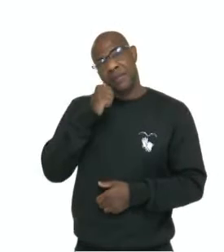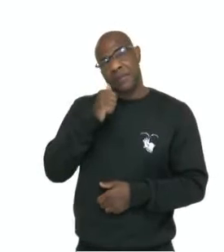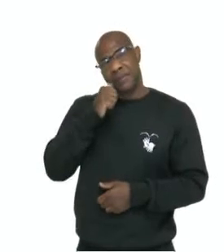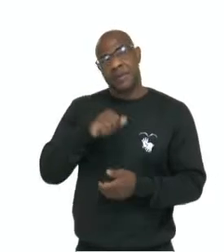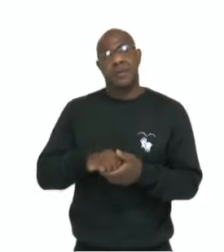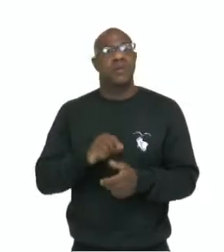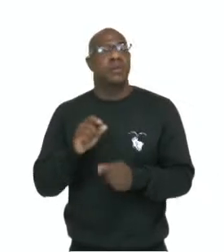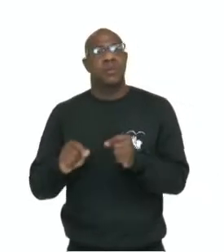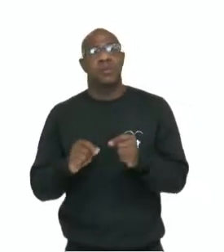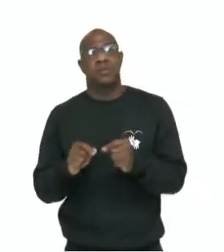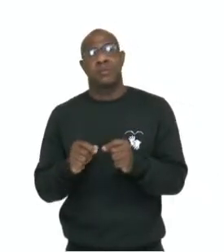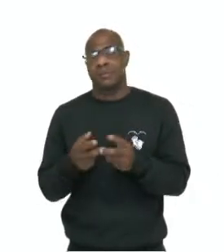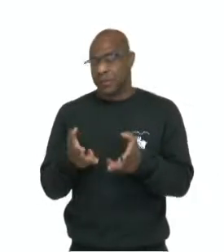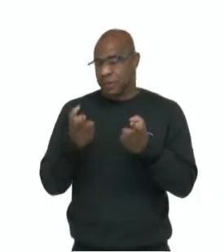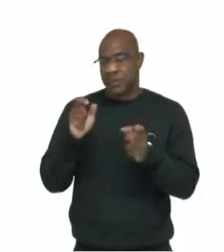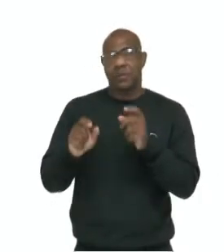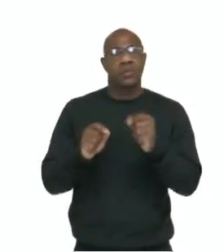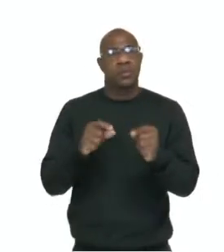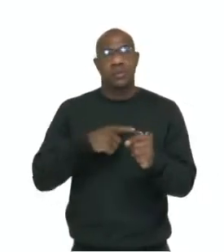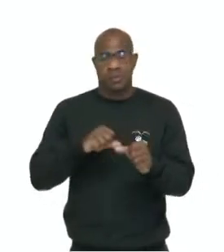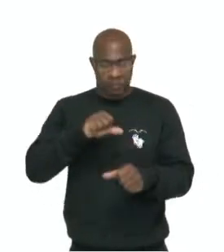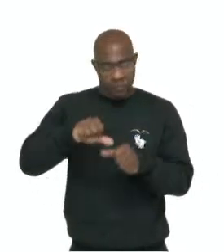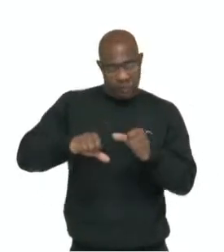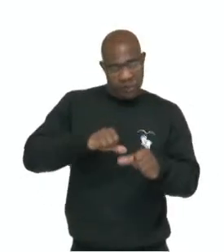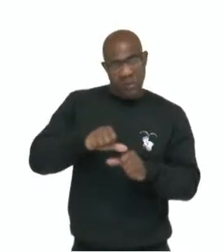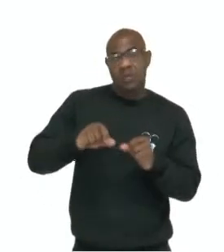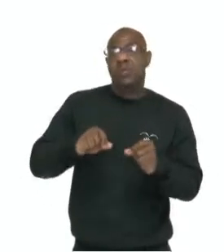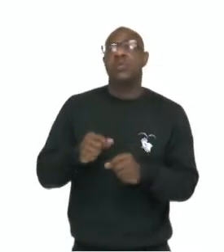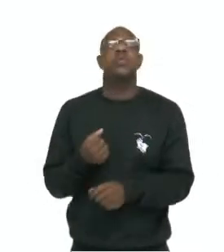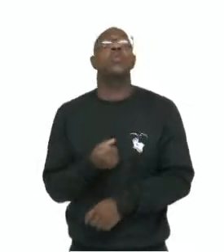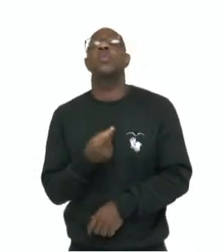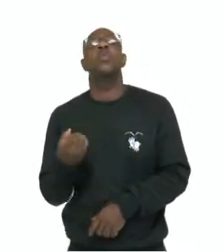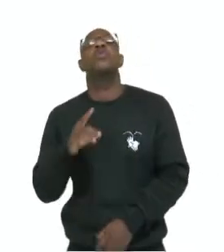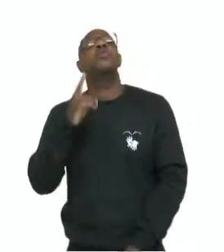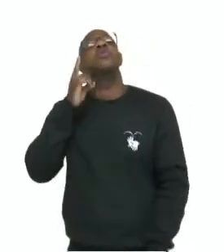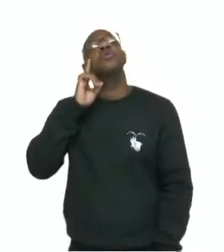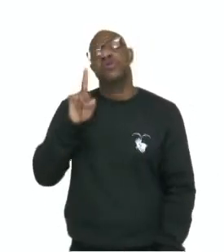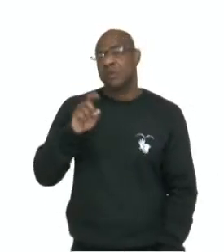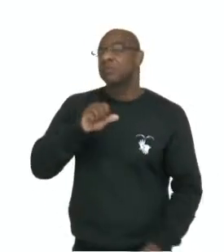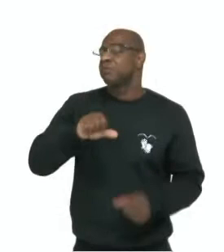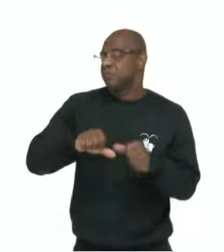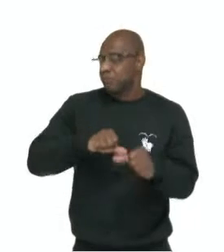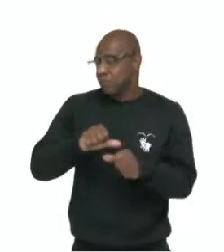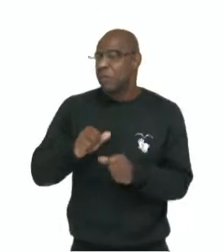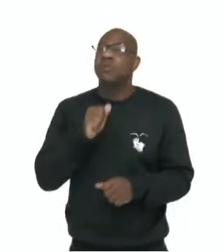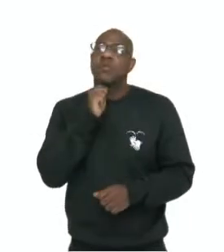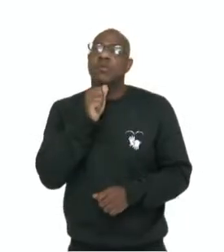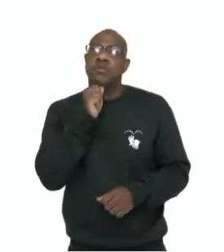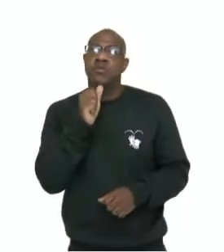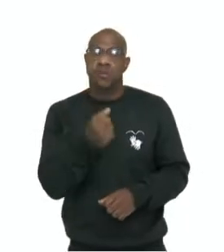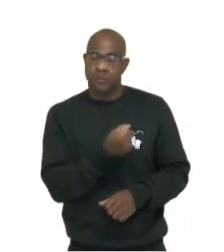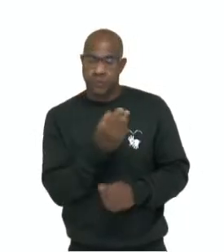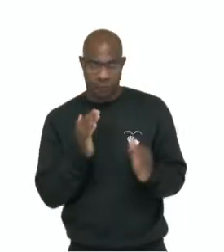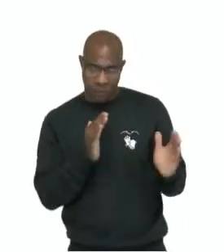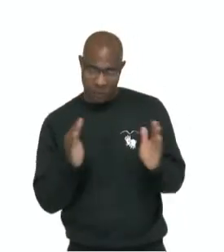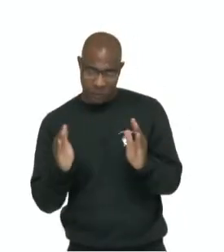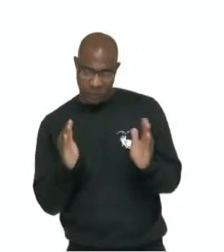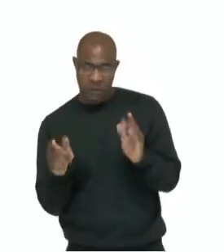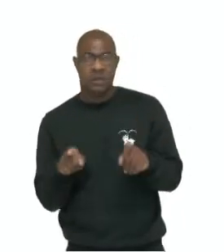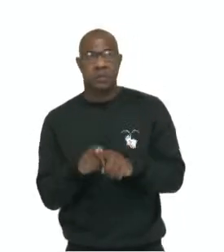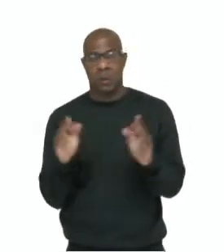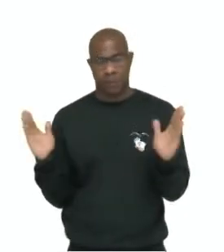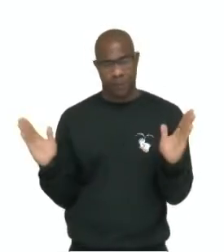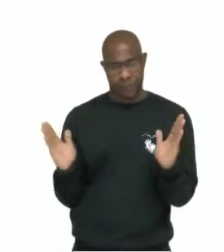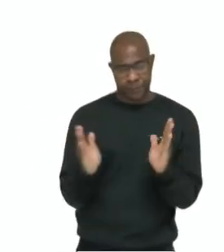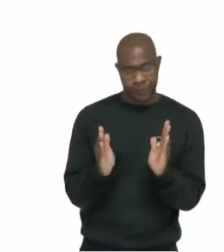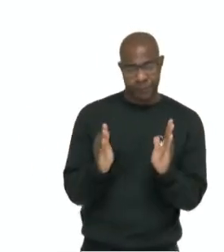mencionaram modificações como alteração no número dos dias que ficavam menstruadas, número de dias da